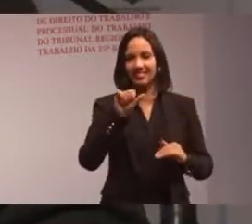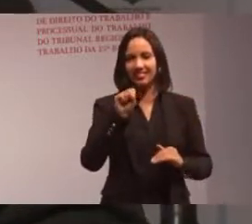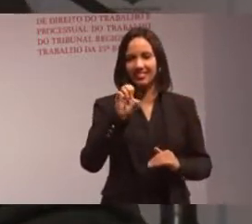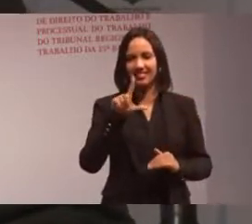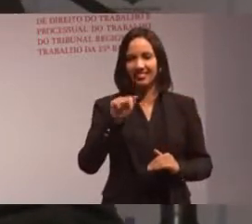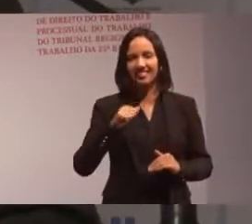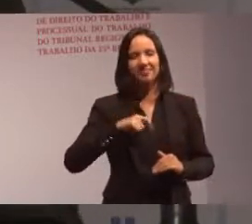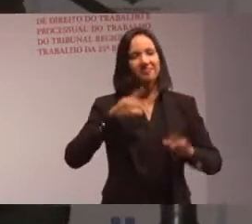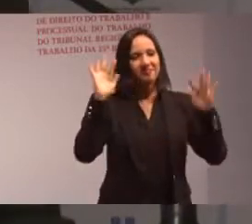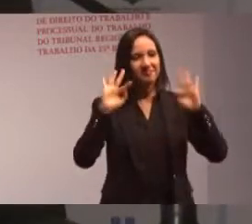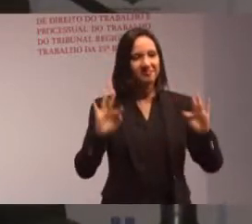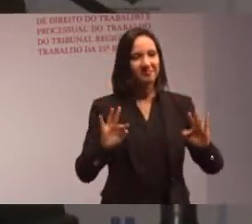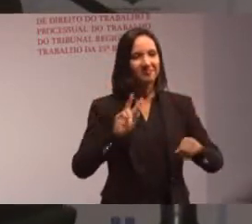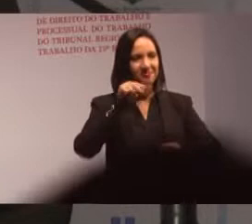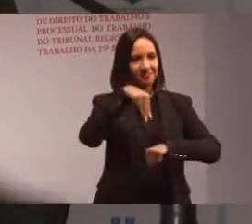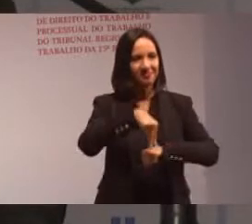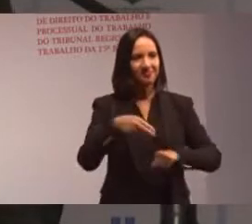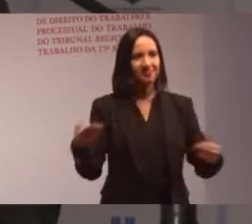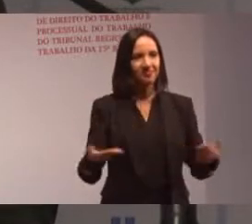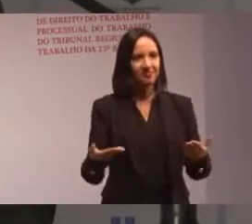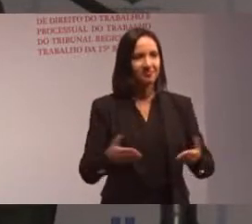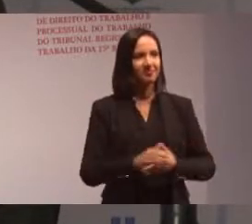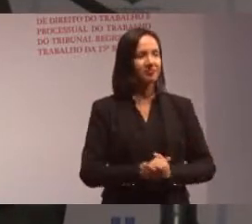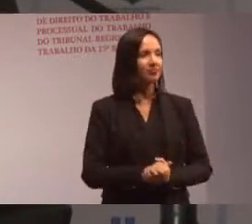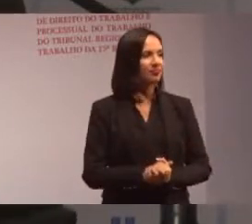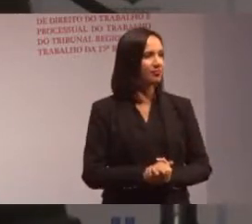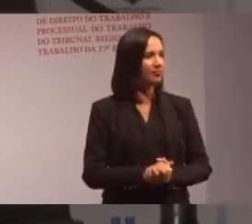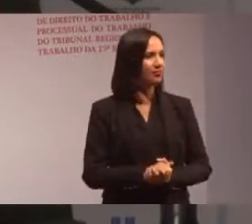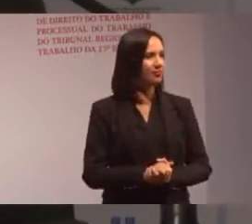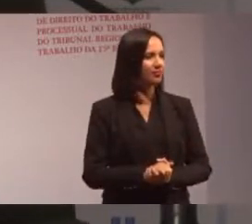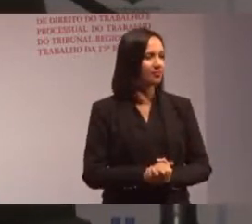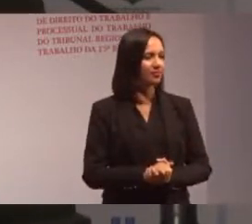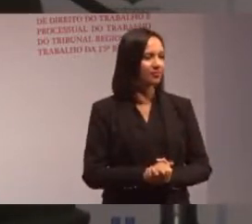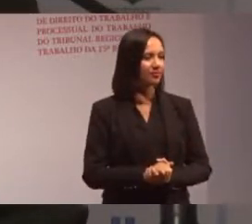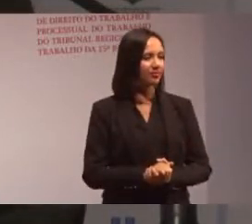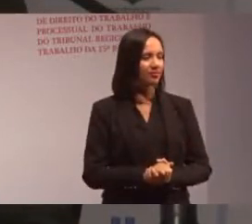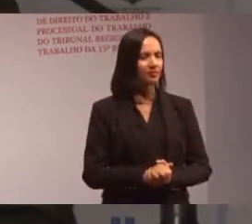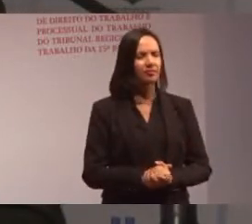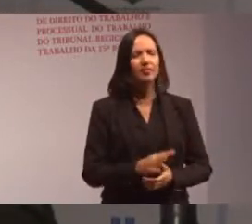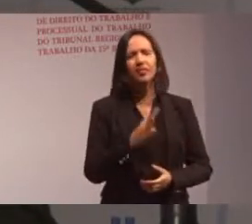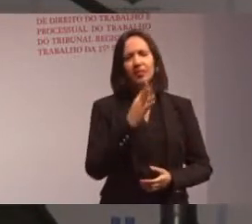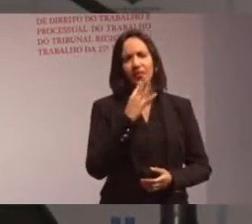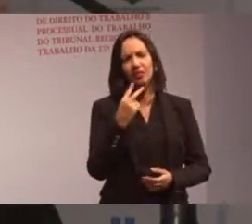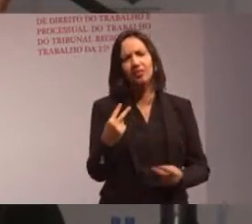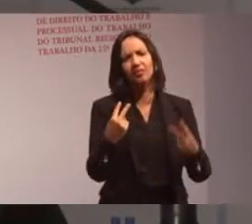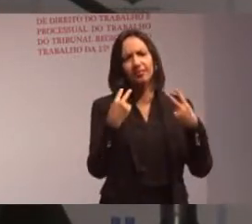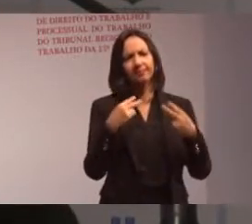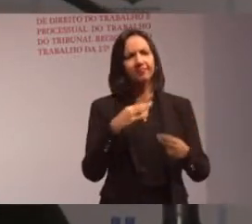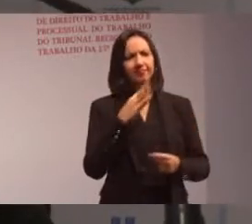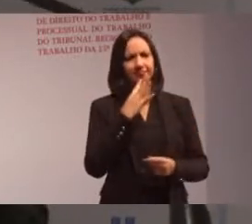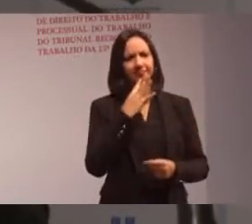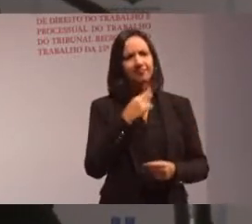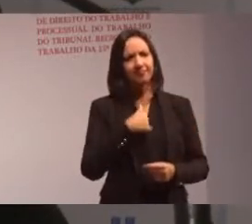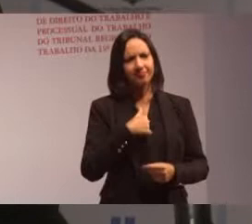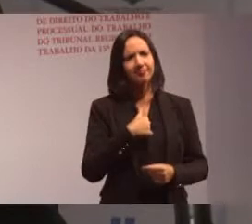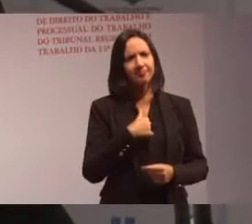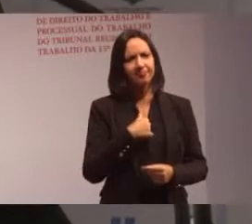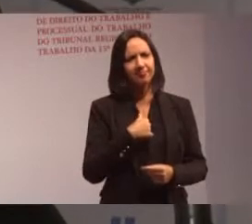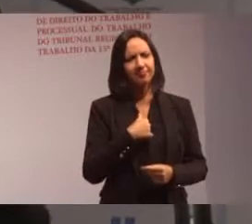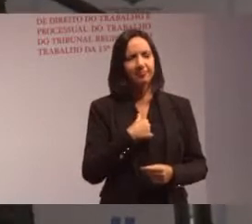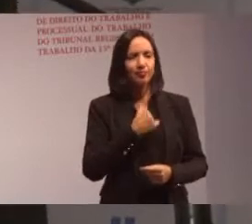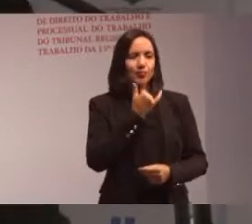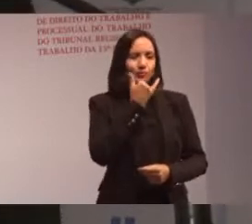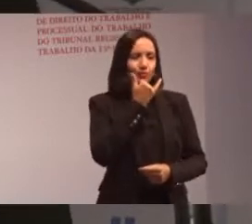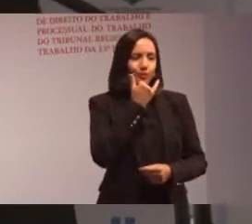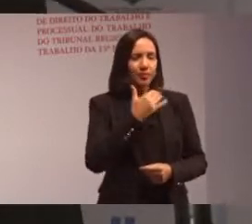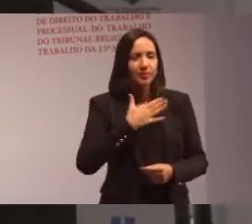feliz de estar aqui hoje, tá? Quem já me conhece sabe que eu tenho um certo nível de informalidade na